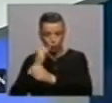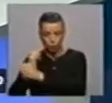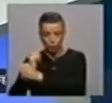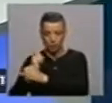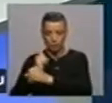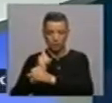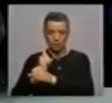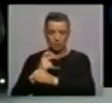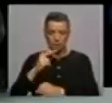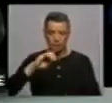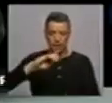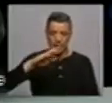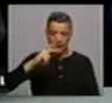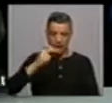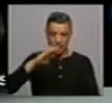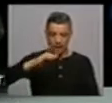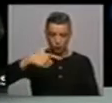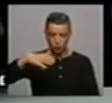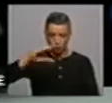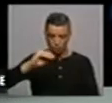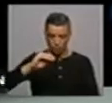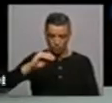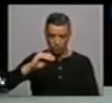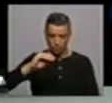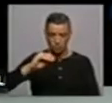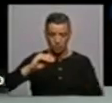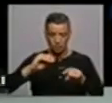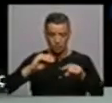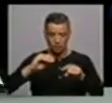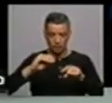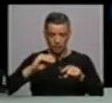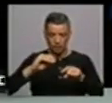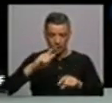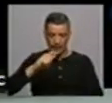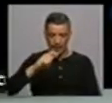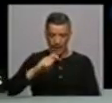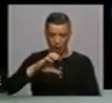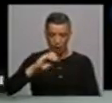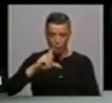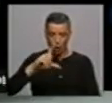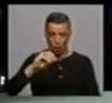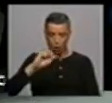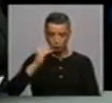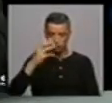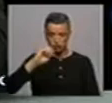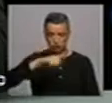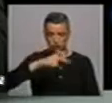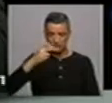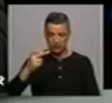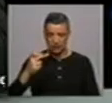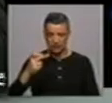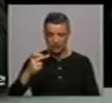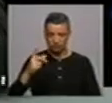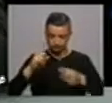de astroecologistas. Queres explicar? Ficaste curiosa. Ficaste curiosa. É que neste congresso também foi apresentado uma